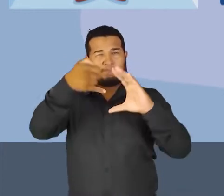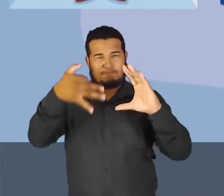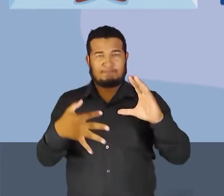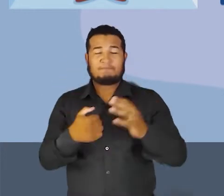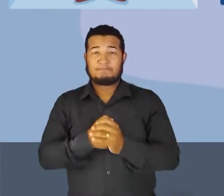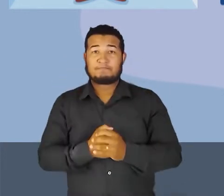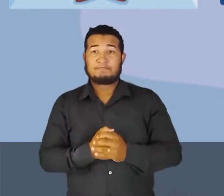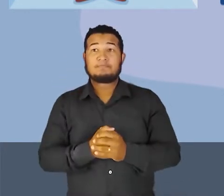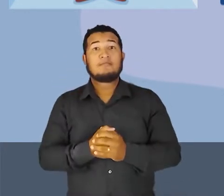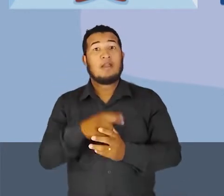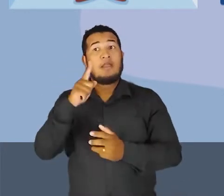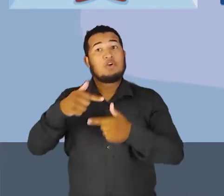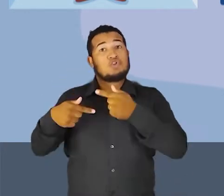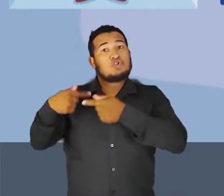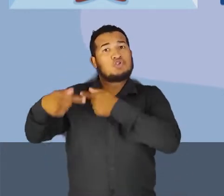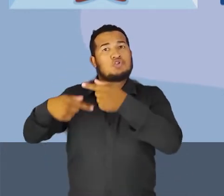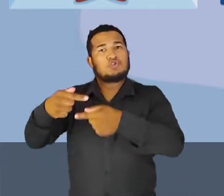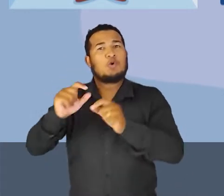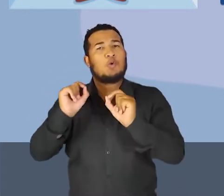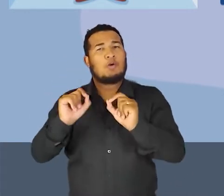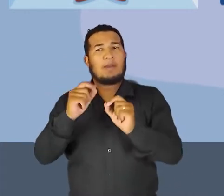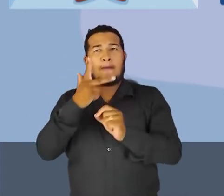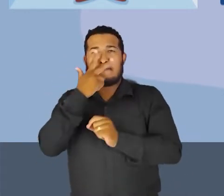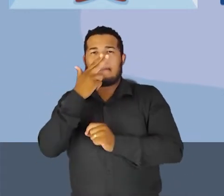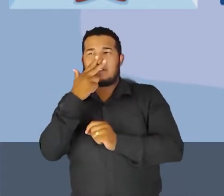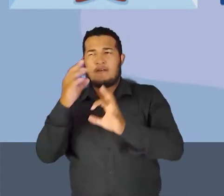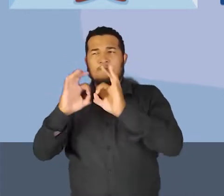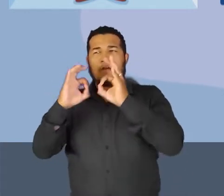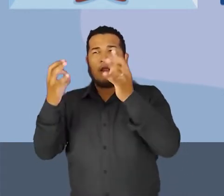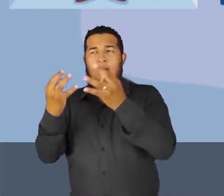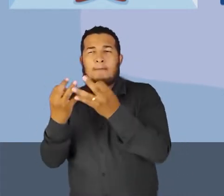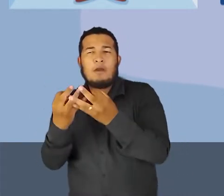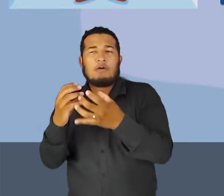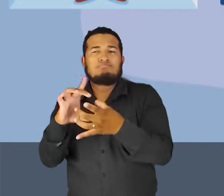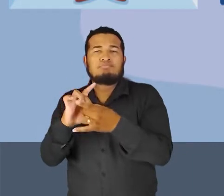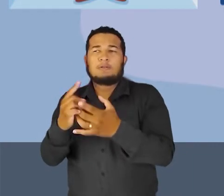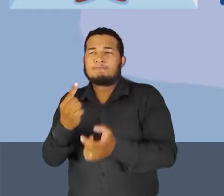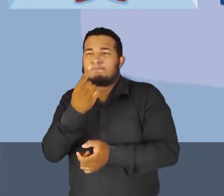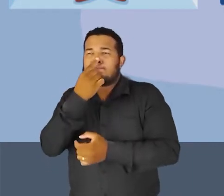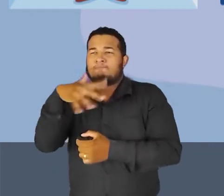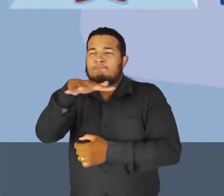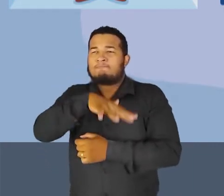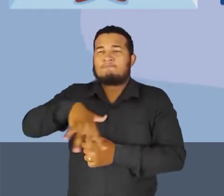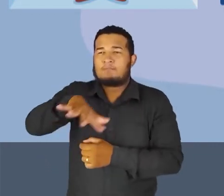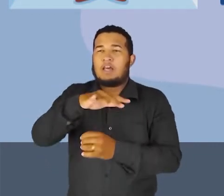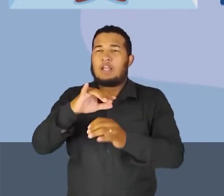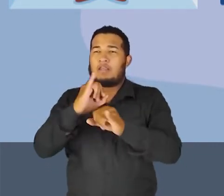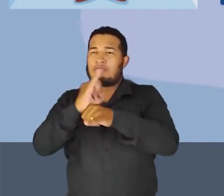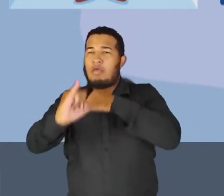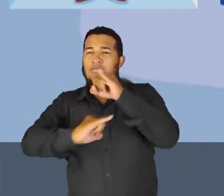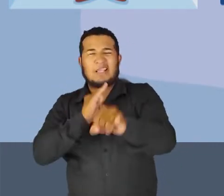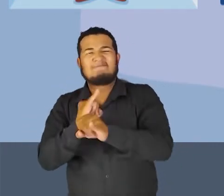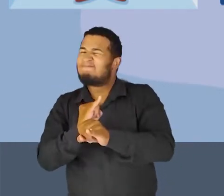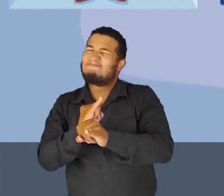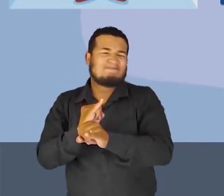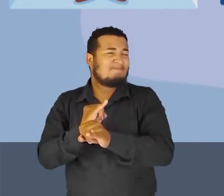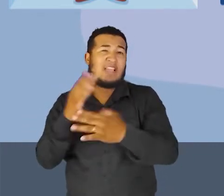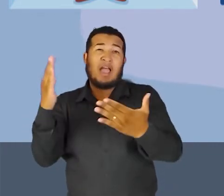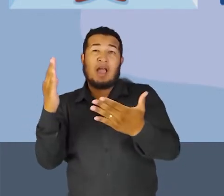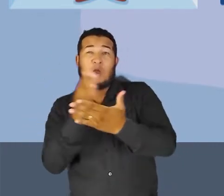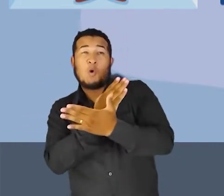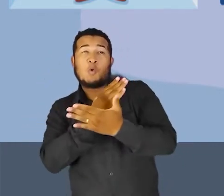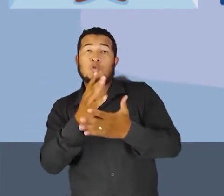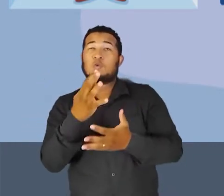características que eu coloquei, ó. São gerações, então, menos familiarizadas aí com o mundo digital. Alguns